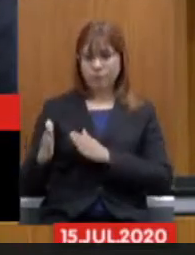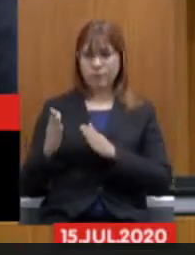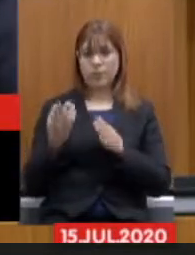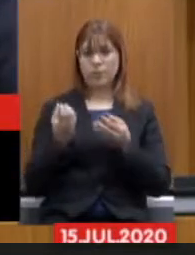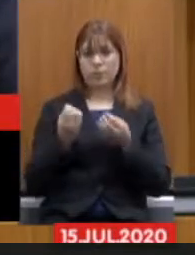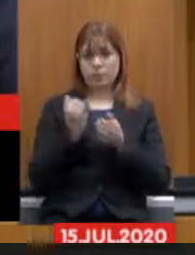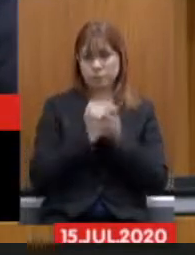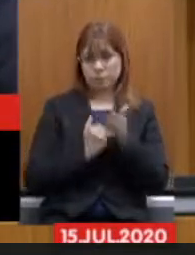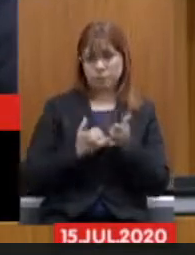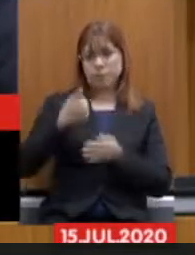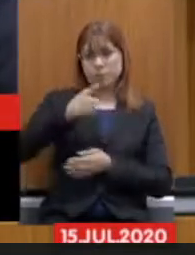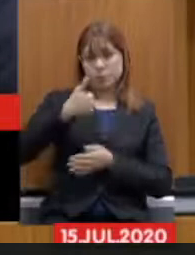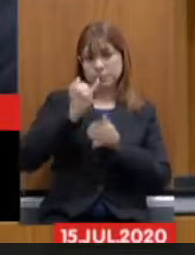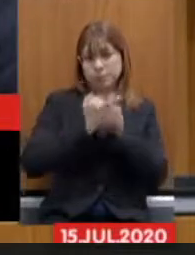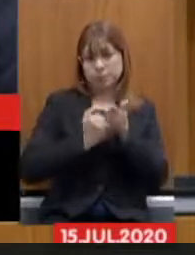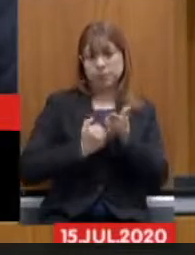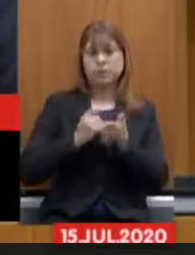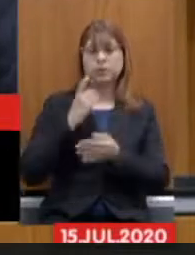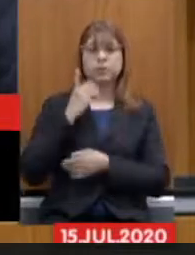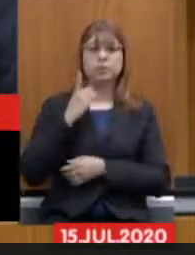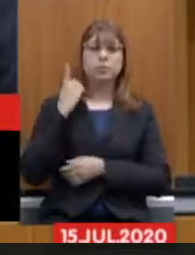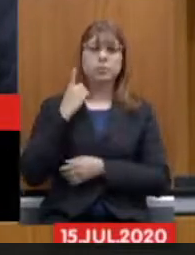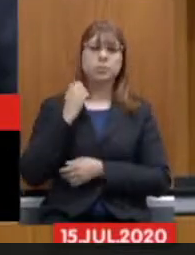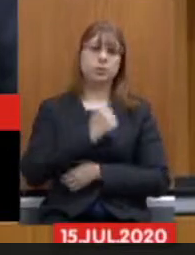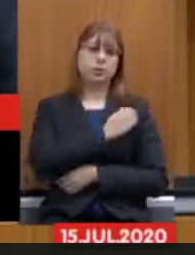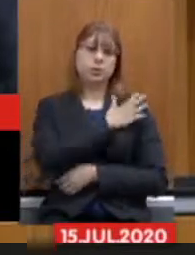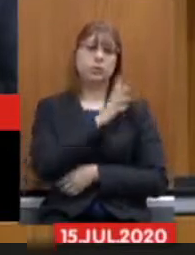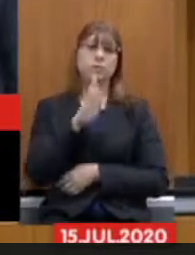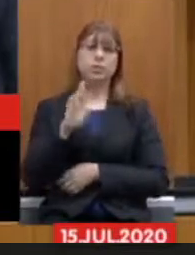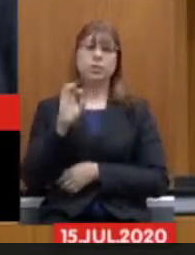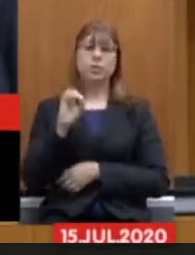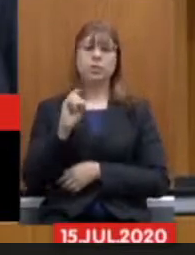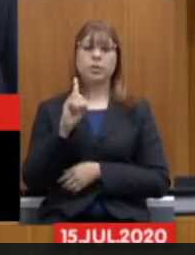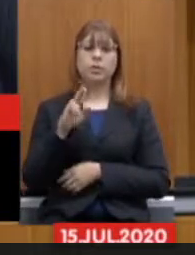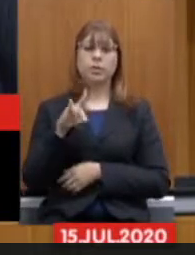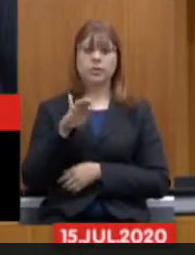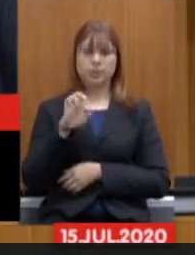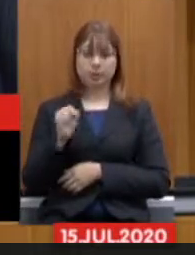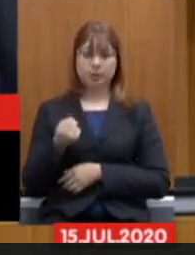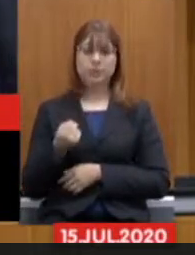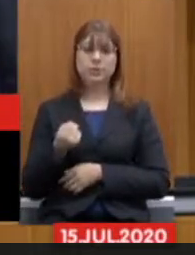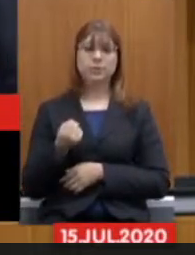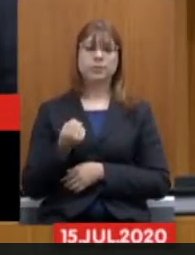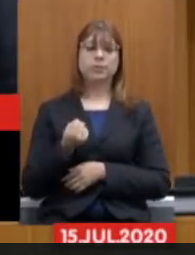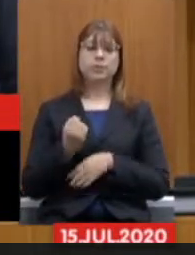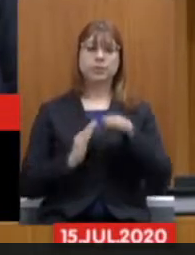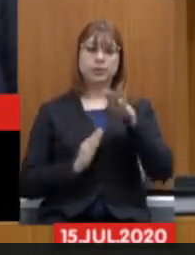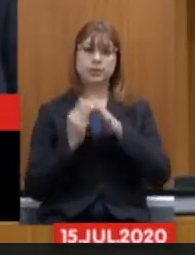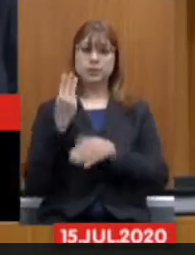inscrições primeiro escrito deputado sargento rodrigues que disporá de três minutos para sua internação